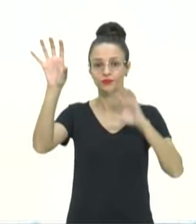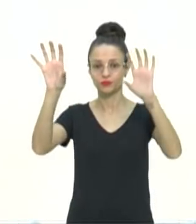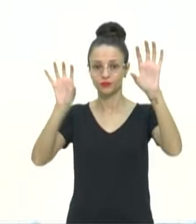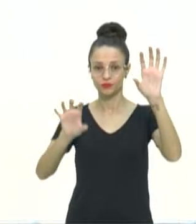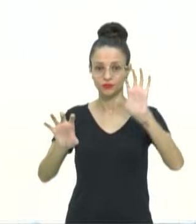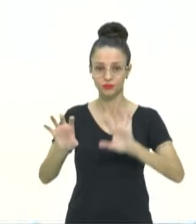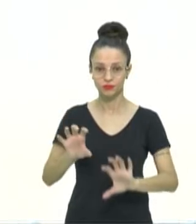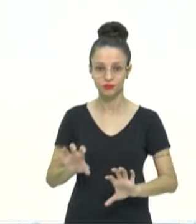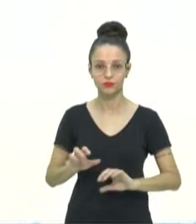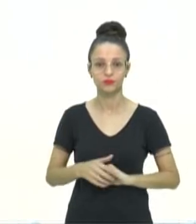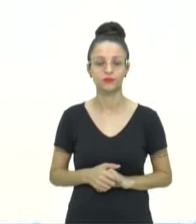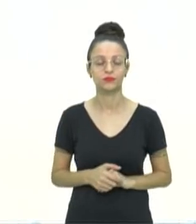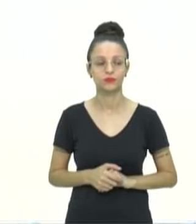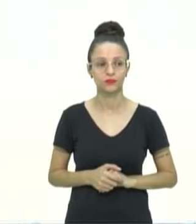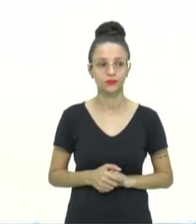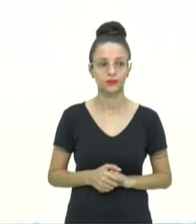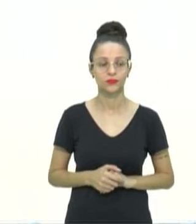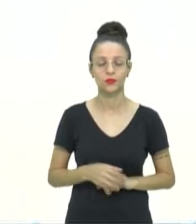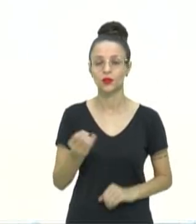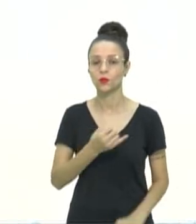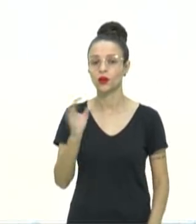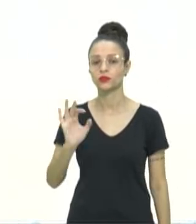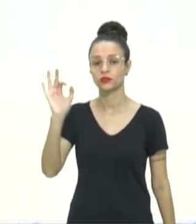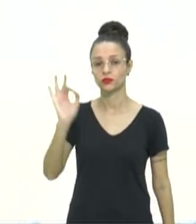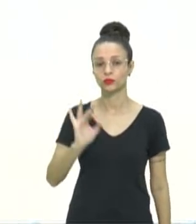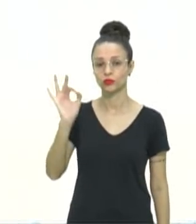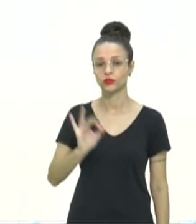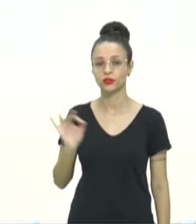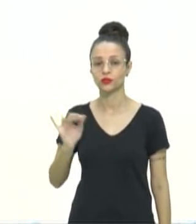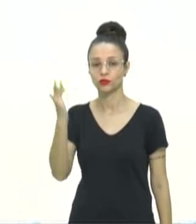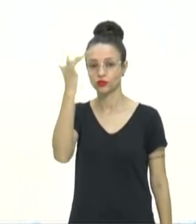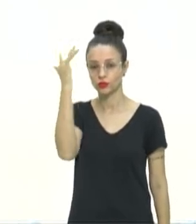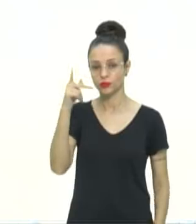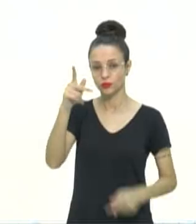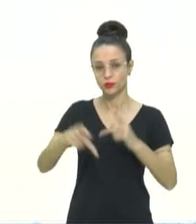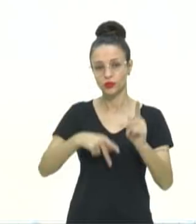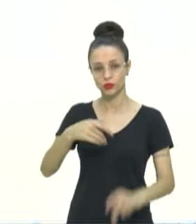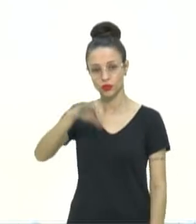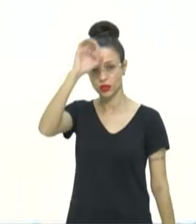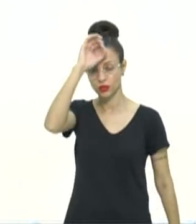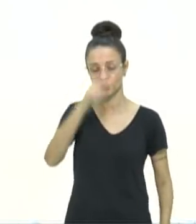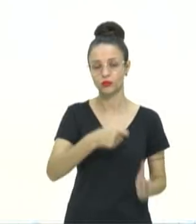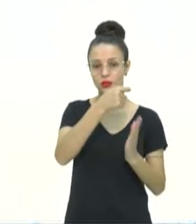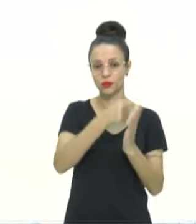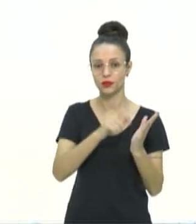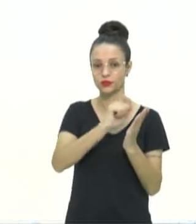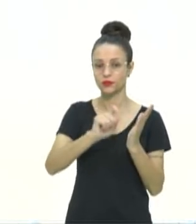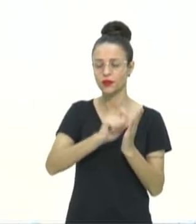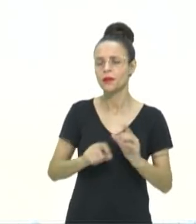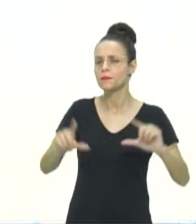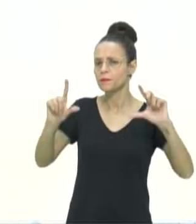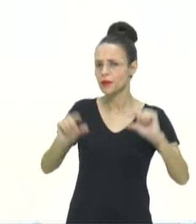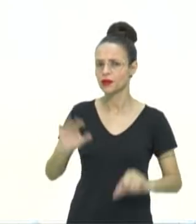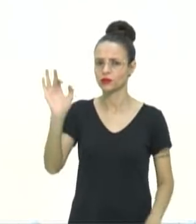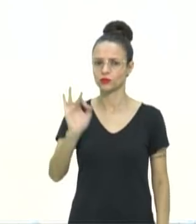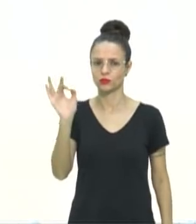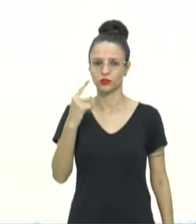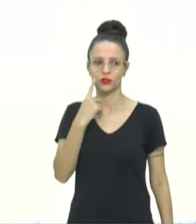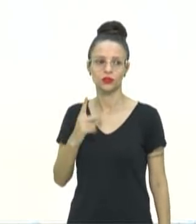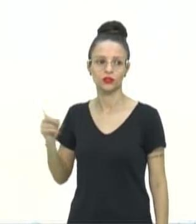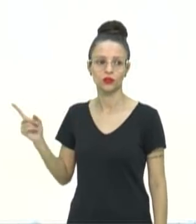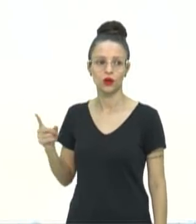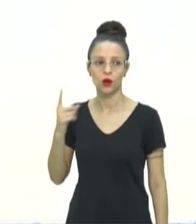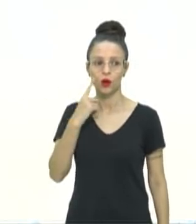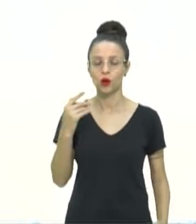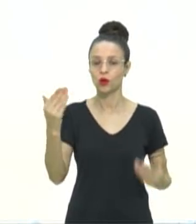Brasil. Taxa de analfabetismo, a região sul está ali com uma das menores taxas de analfabetismo, certo?